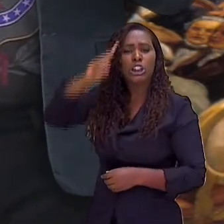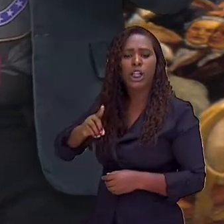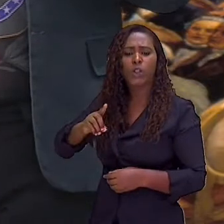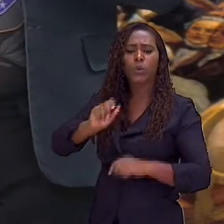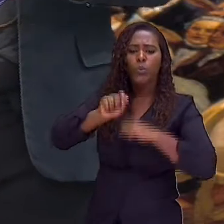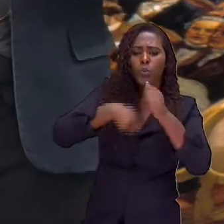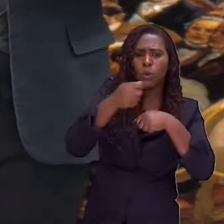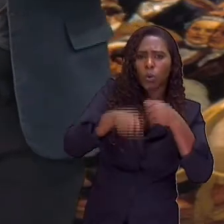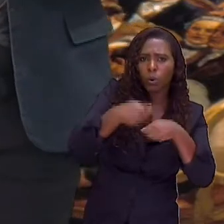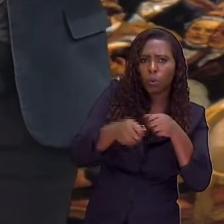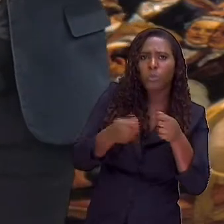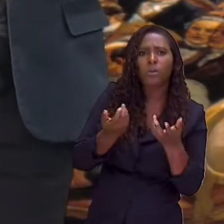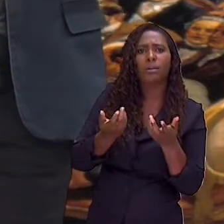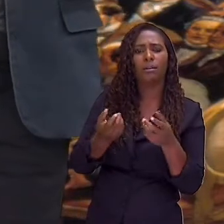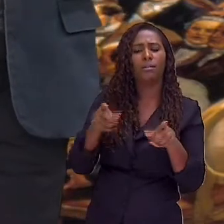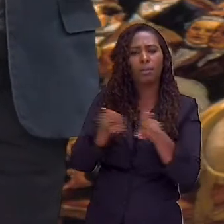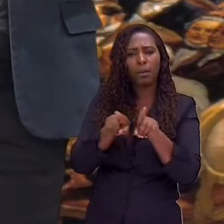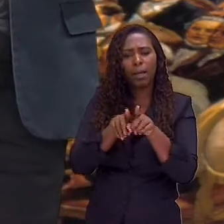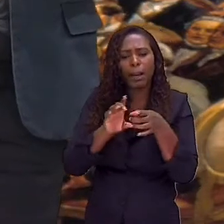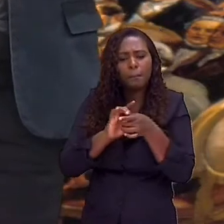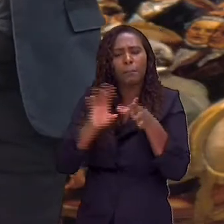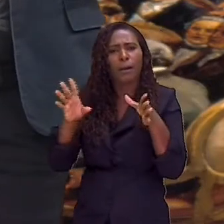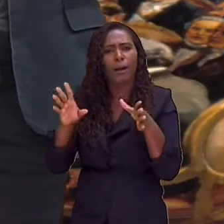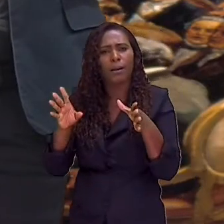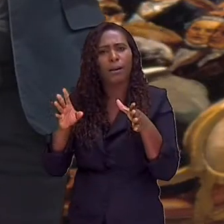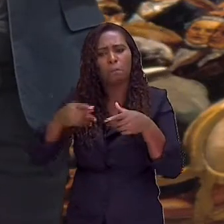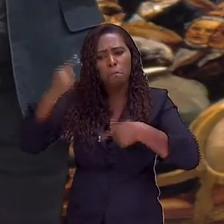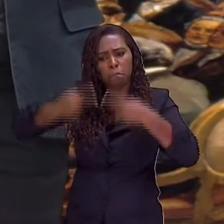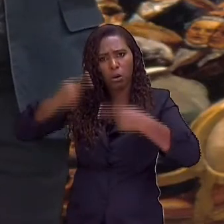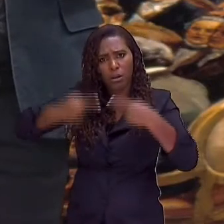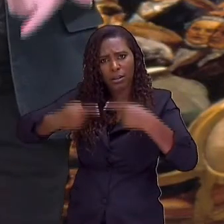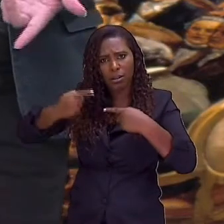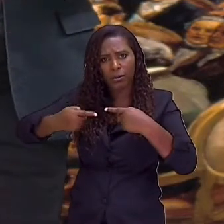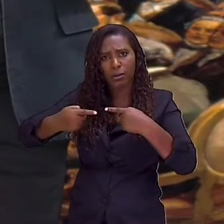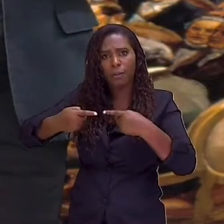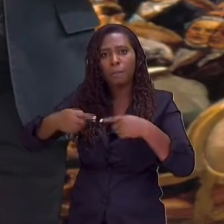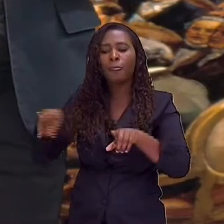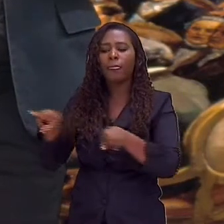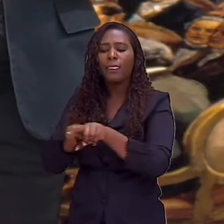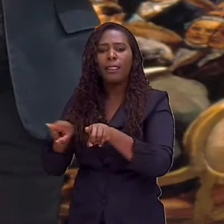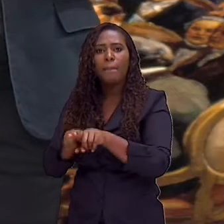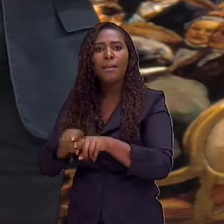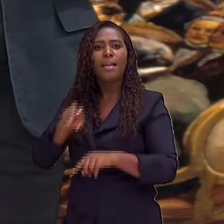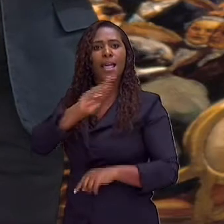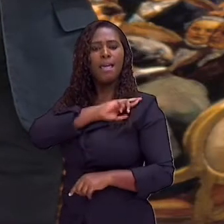membros, inclusive, queriam a implantação da República.